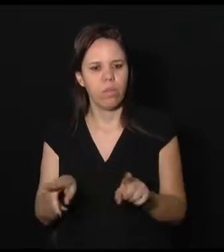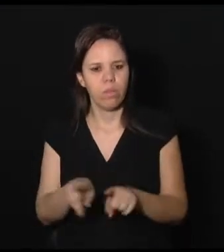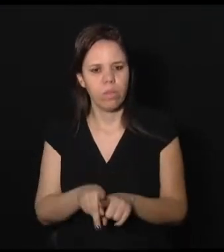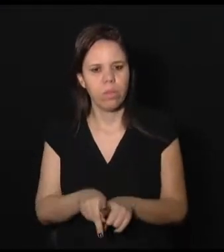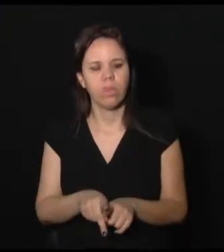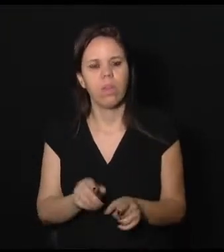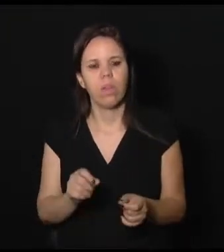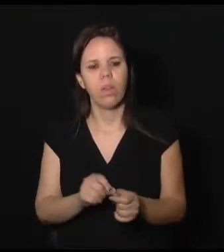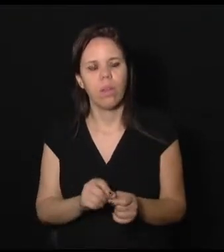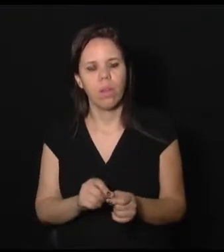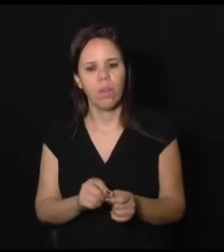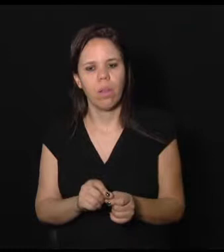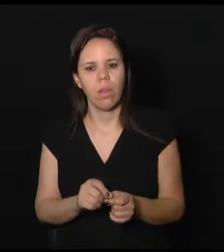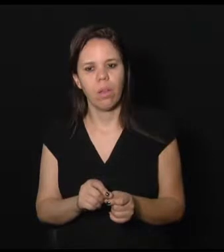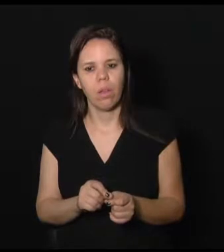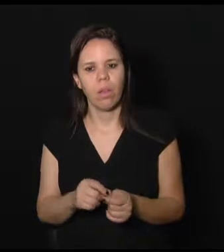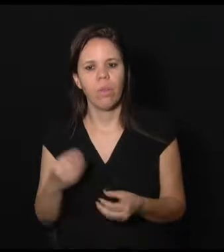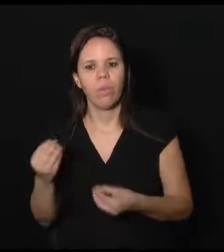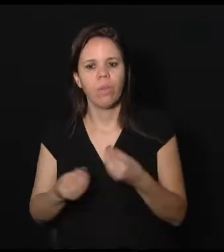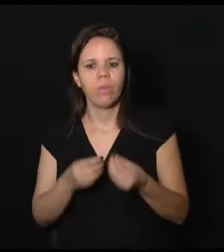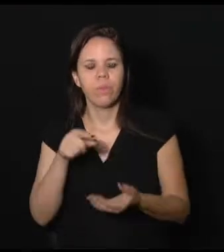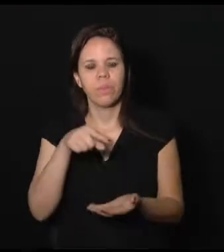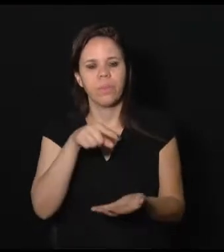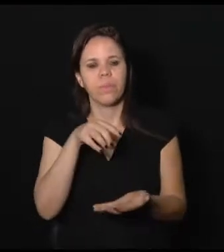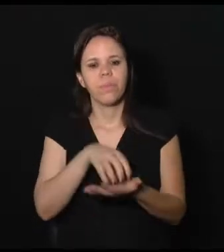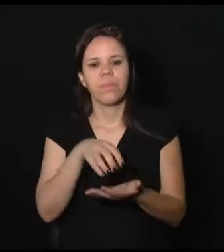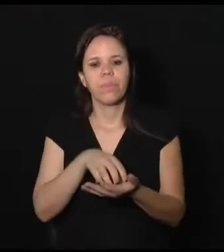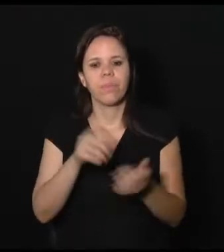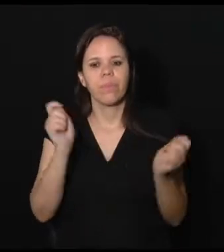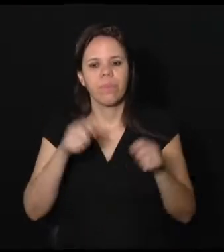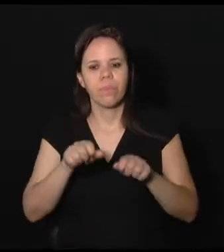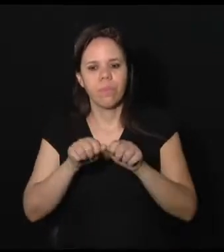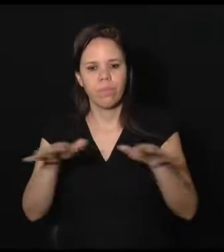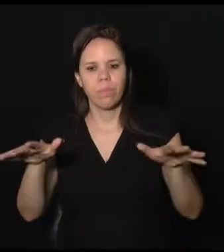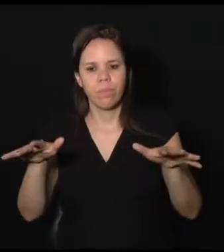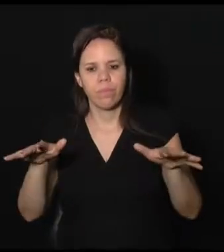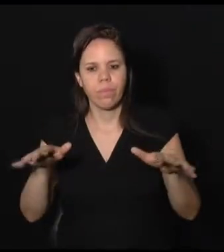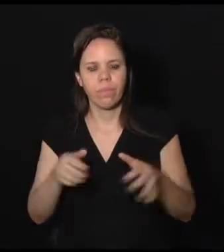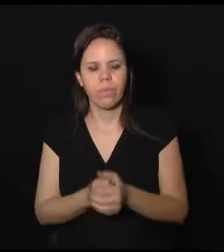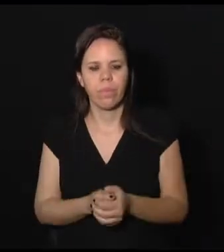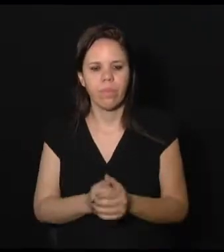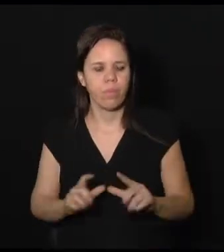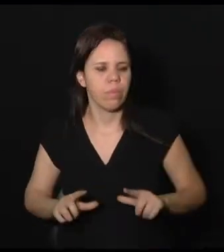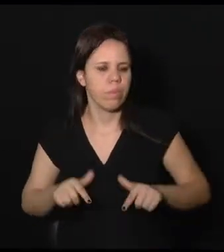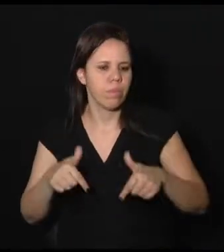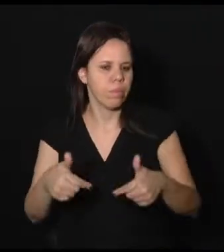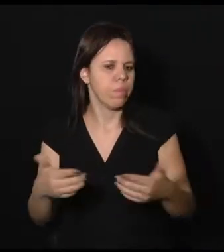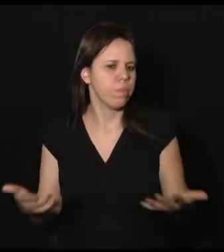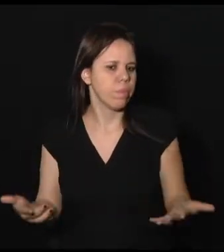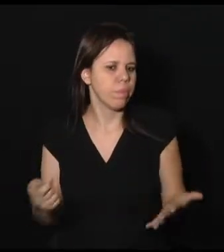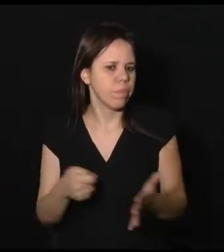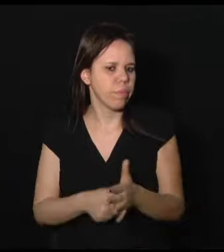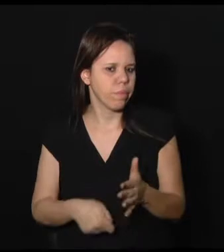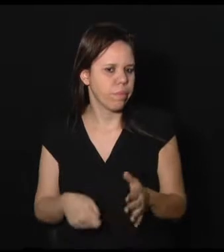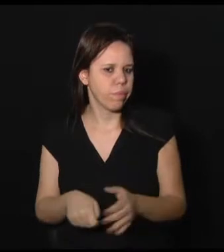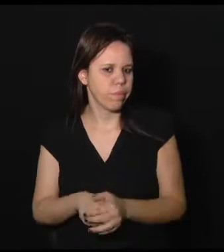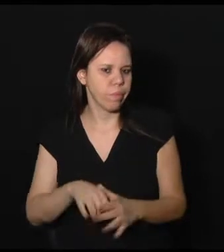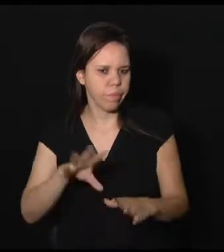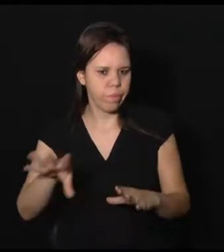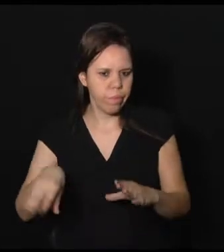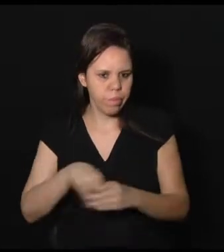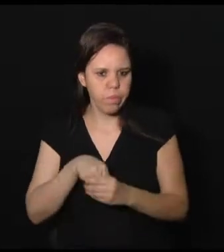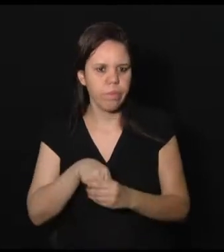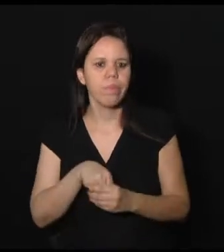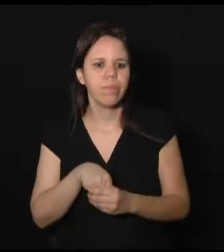no caso, de como esse departamento ele poderia ampliar a sua atuação e se integrar de